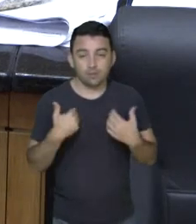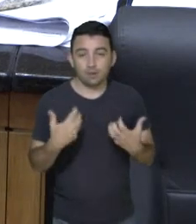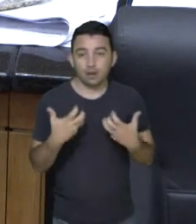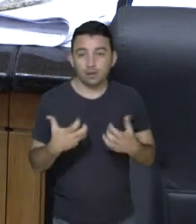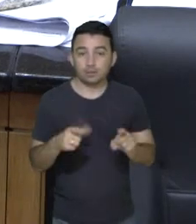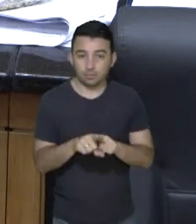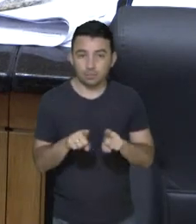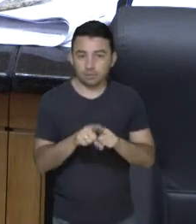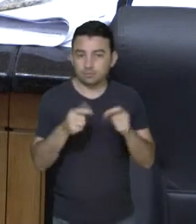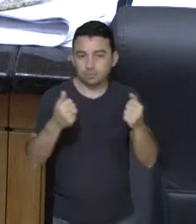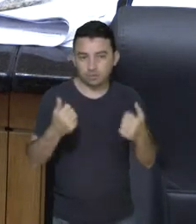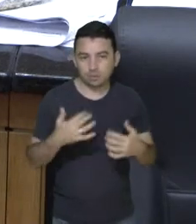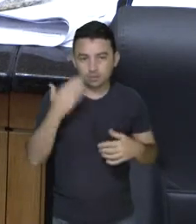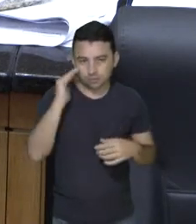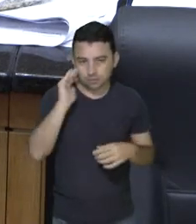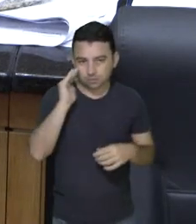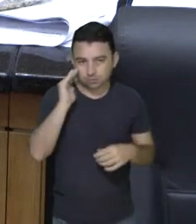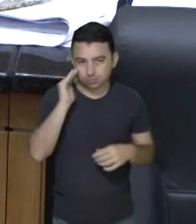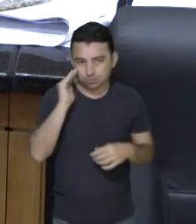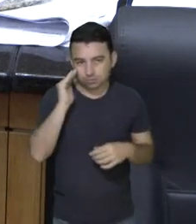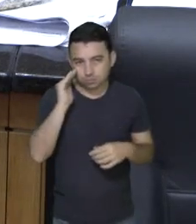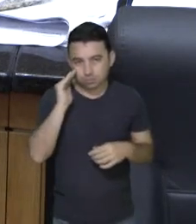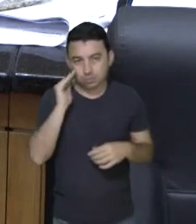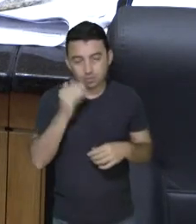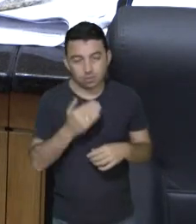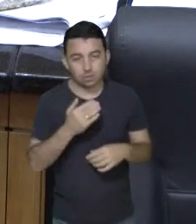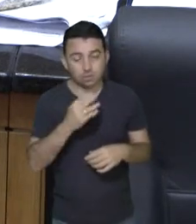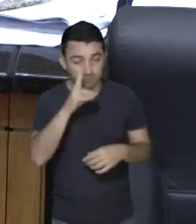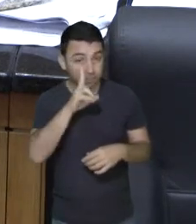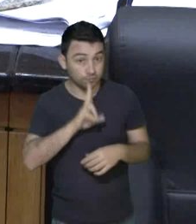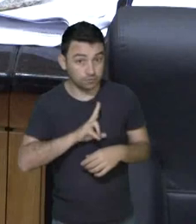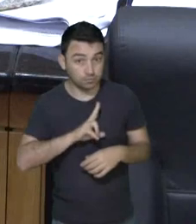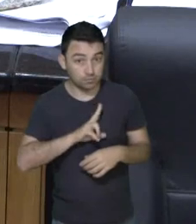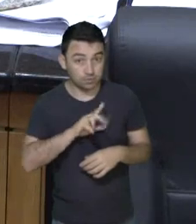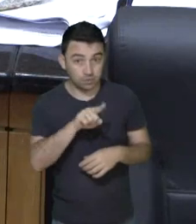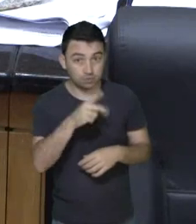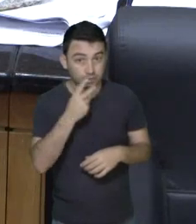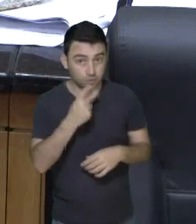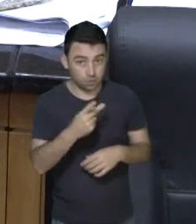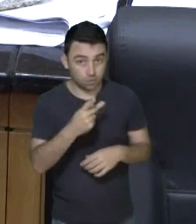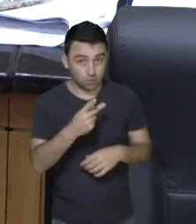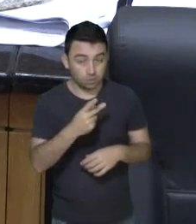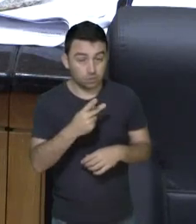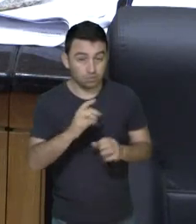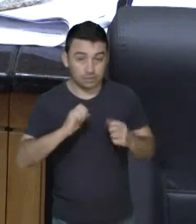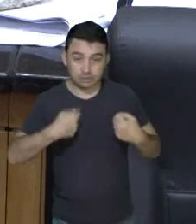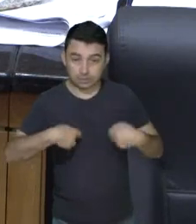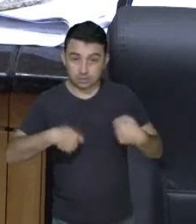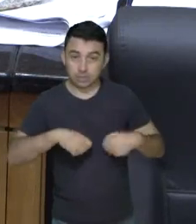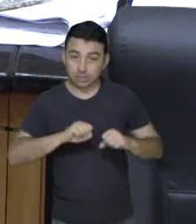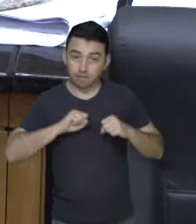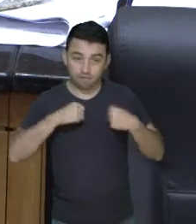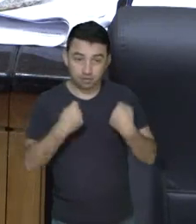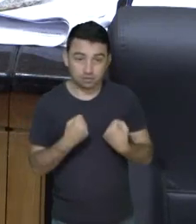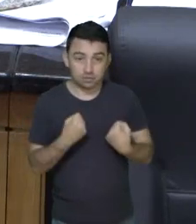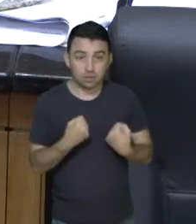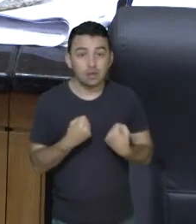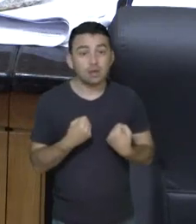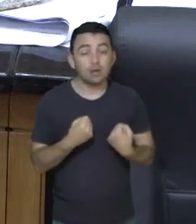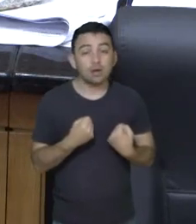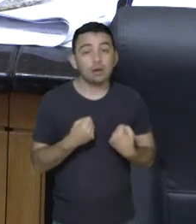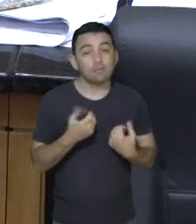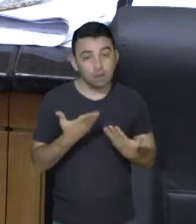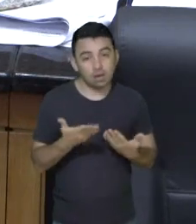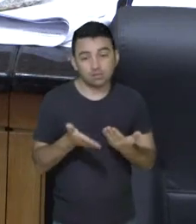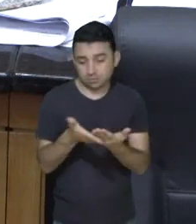a gente entende a posição do deputado Ivan, né? Está delegado a fazer essa defesa, mas eu também quero dizer que os